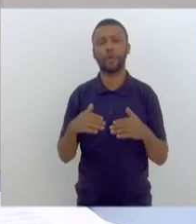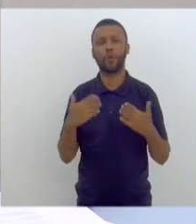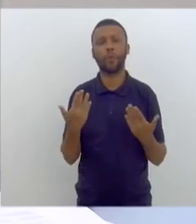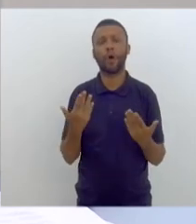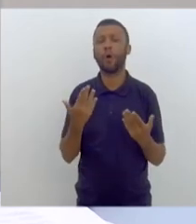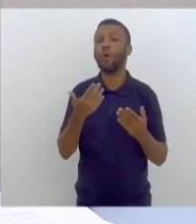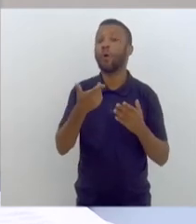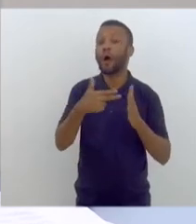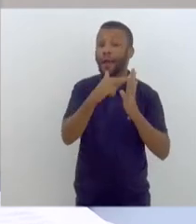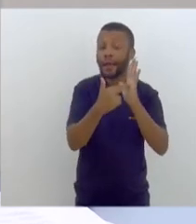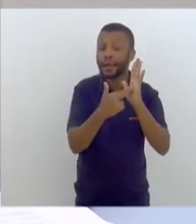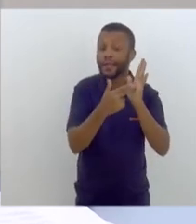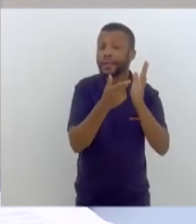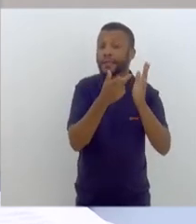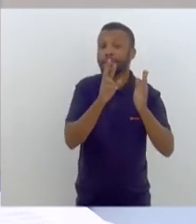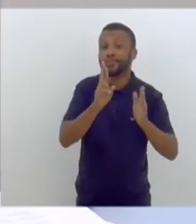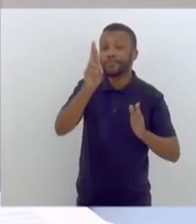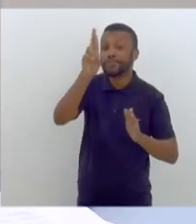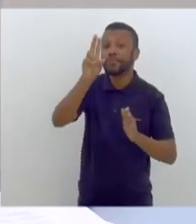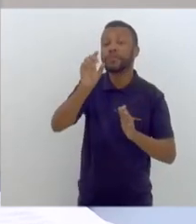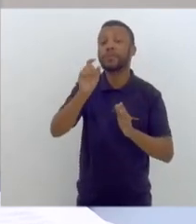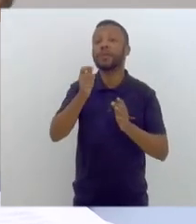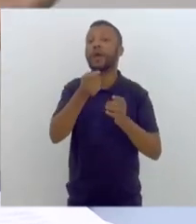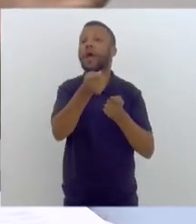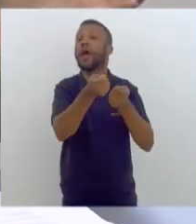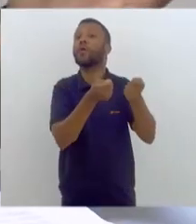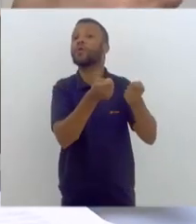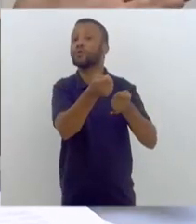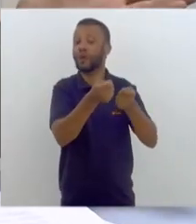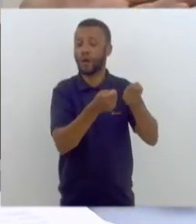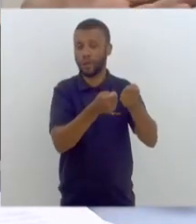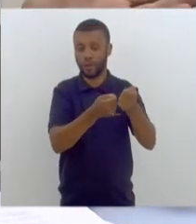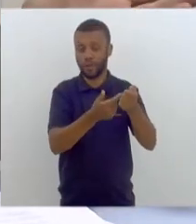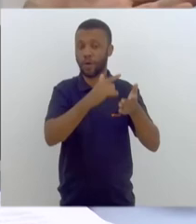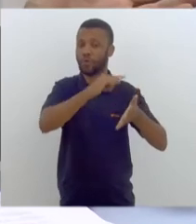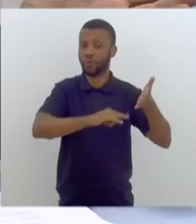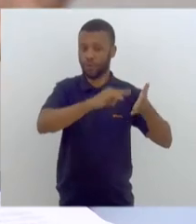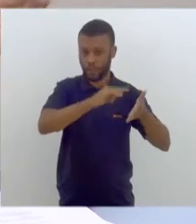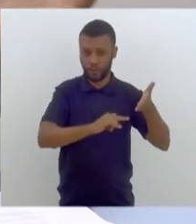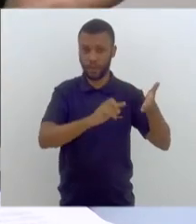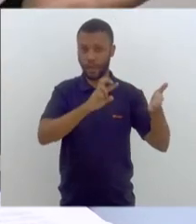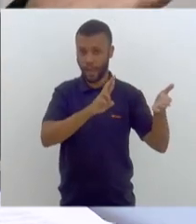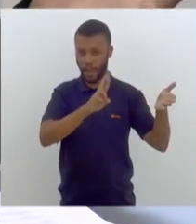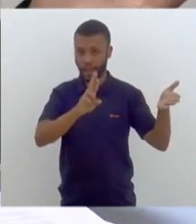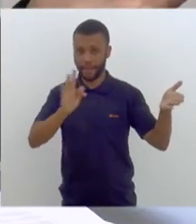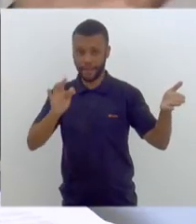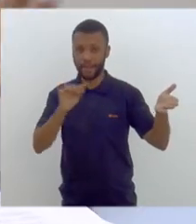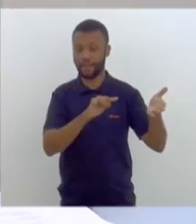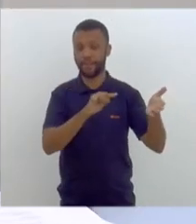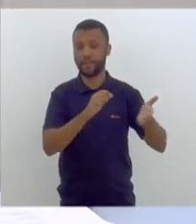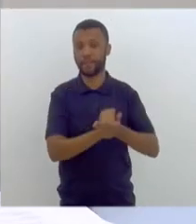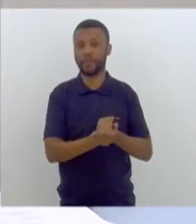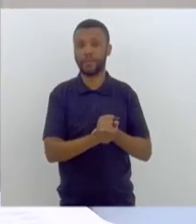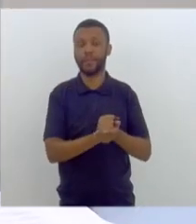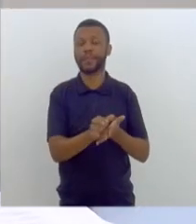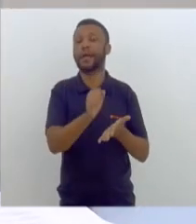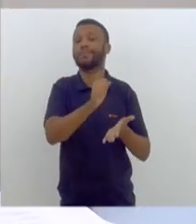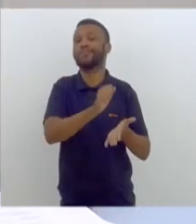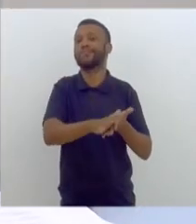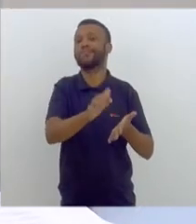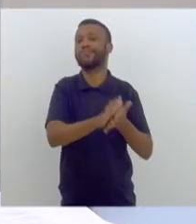controla o regime de recuperação fiscal ele vai botar a boca no mundo tá diminuindo a receita do Estado Ninguém fala